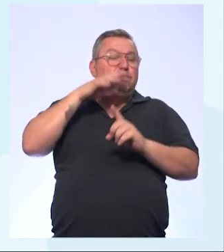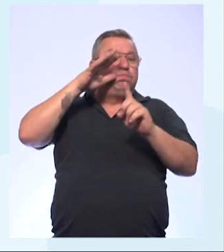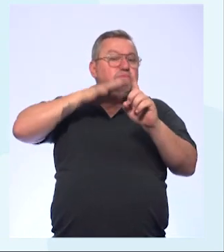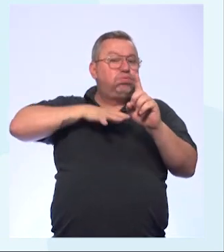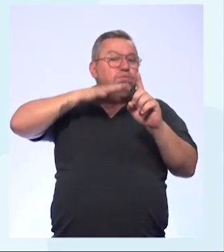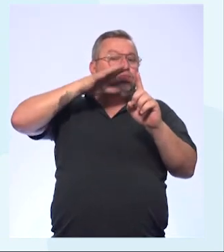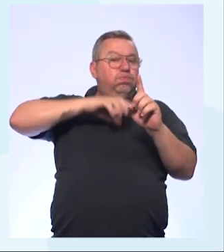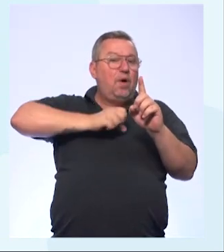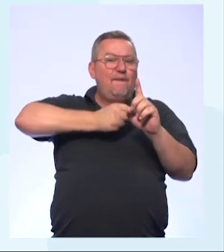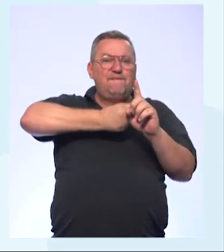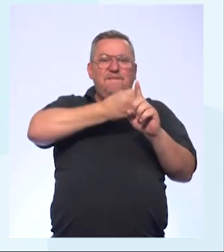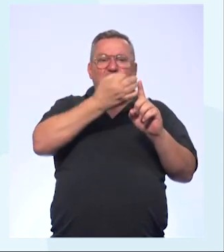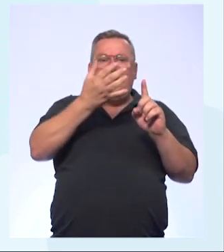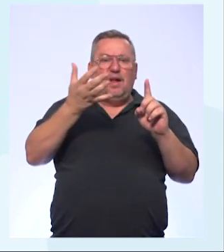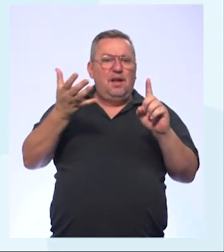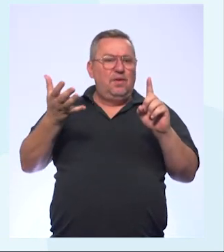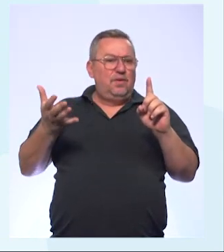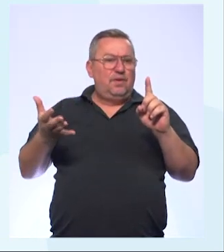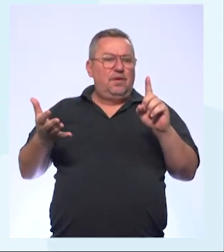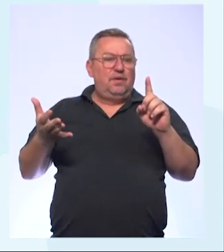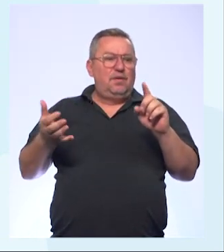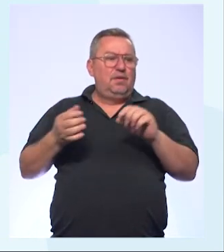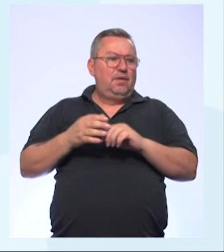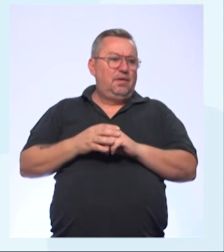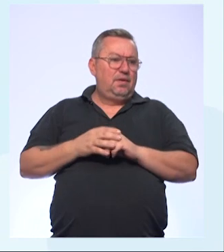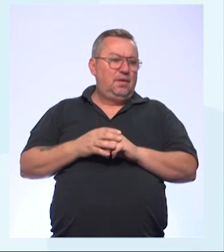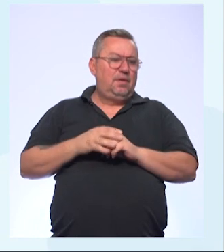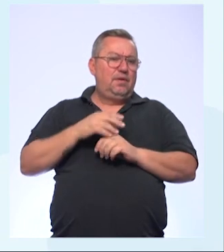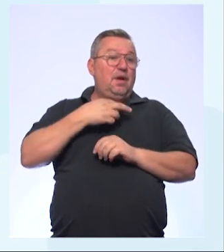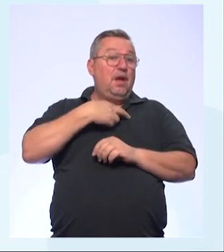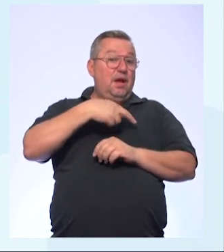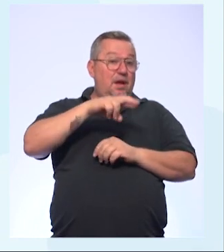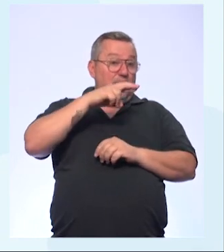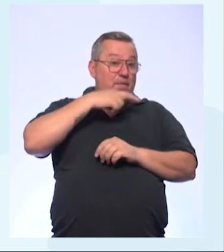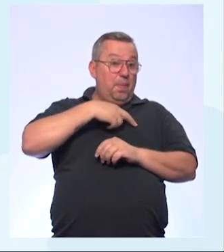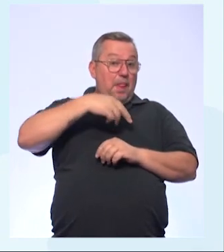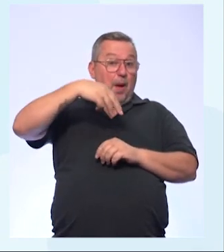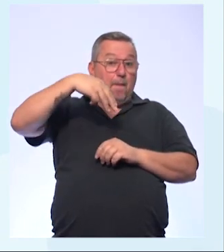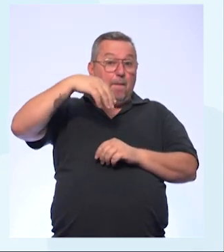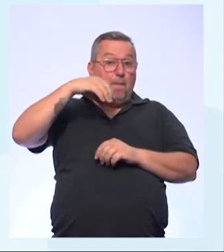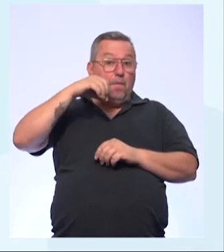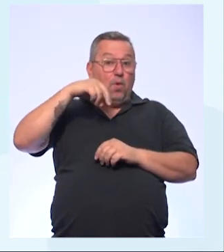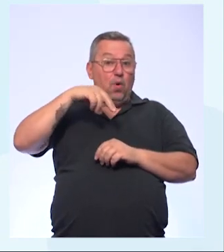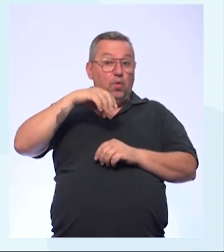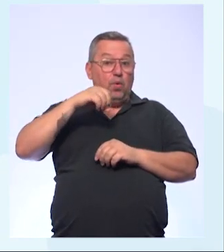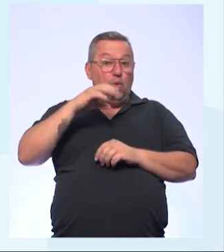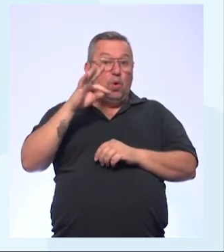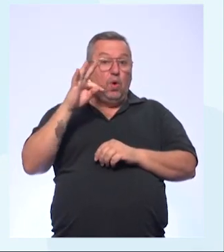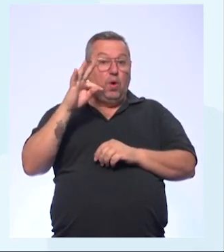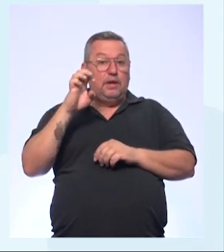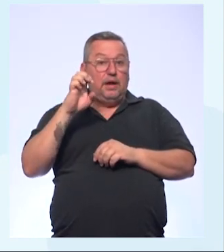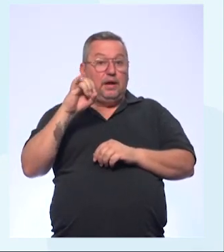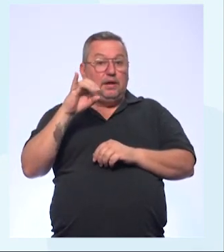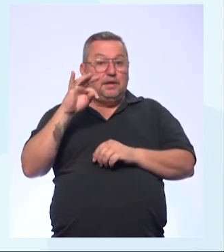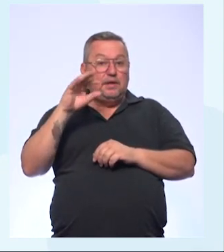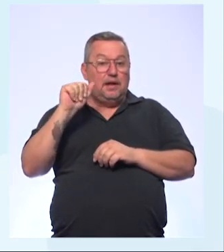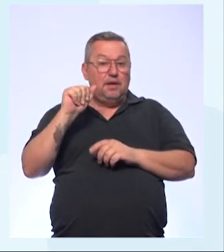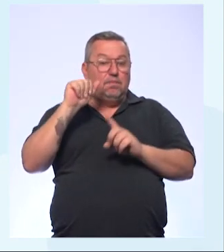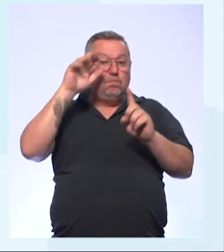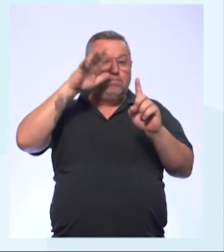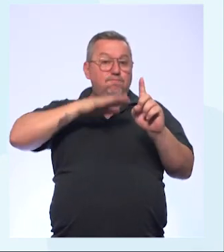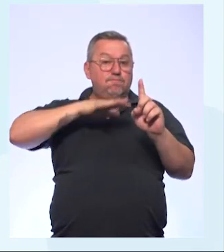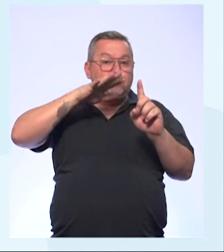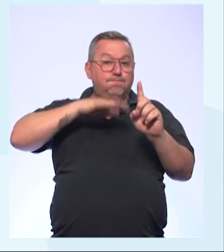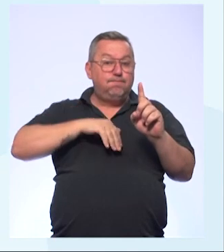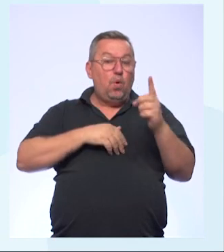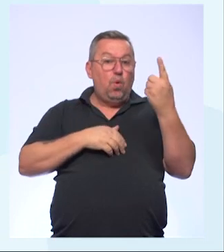cultuam vários deuses. Religião monoteísta cultua apenas um